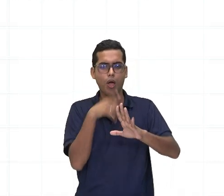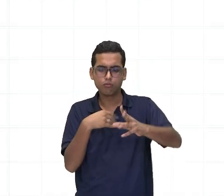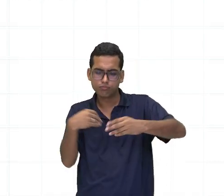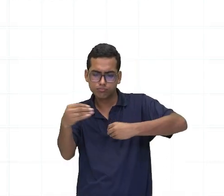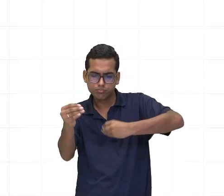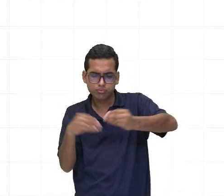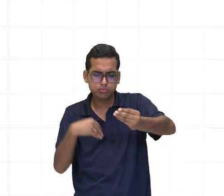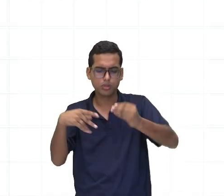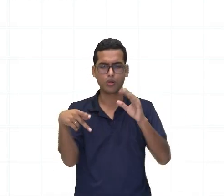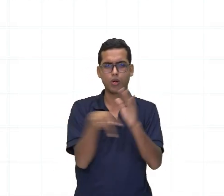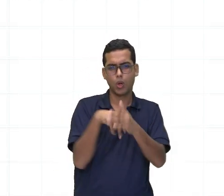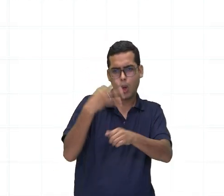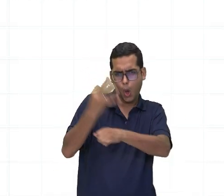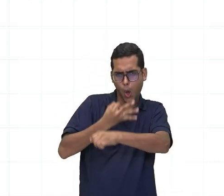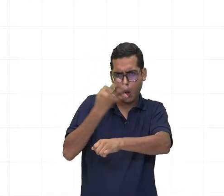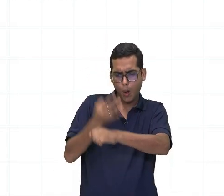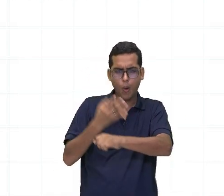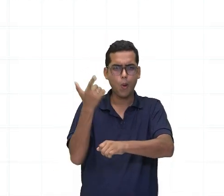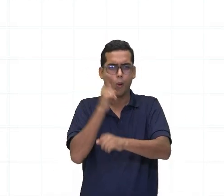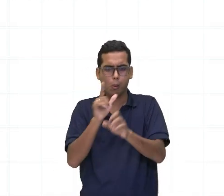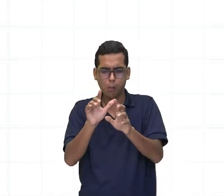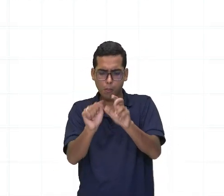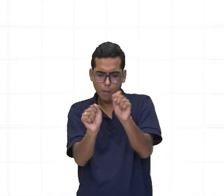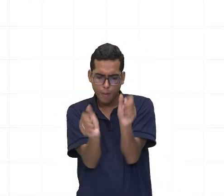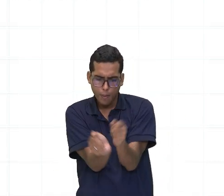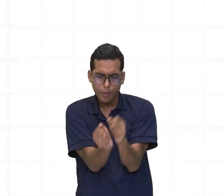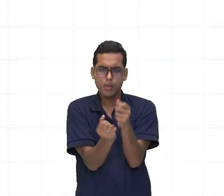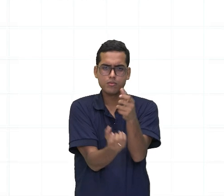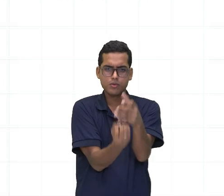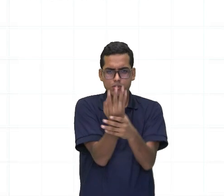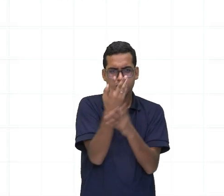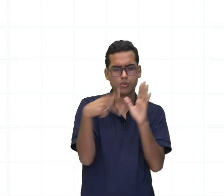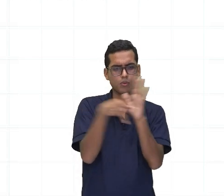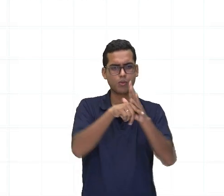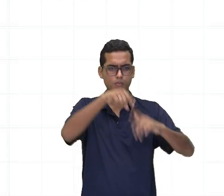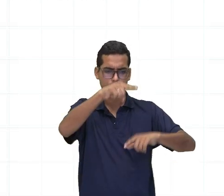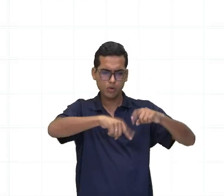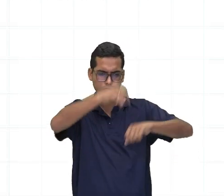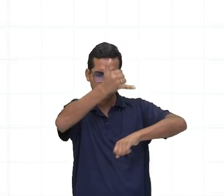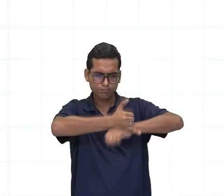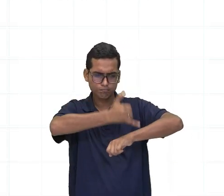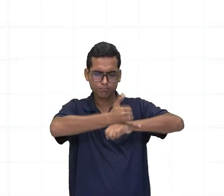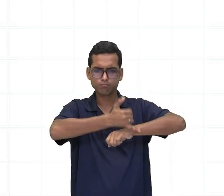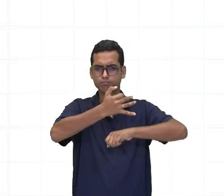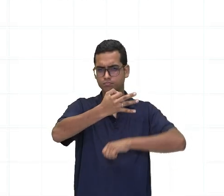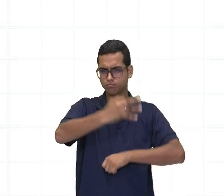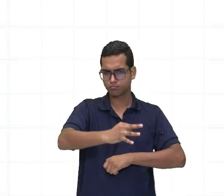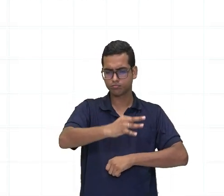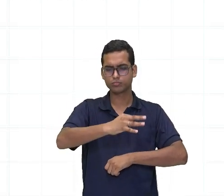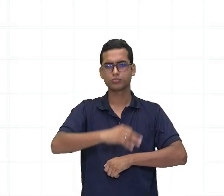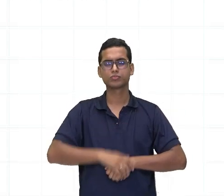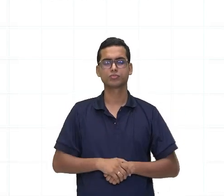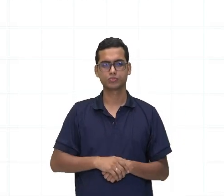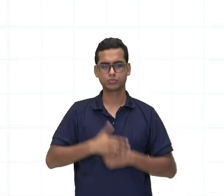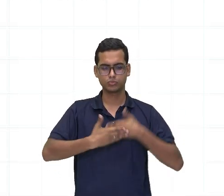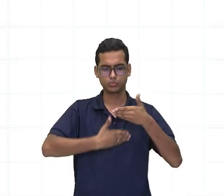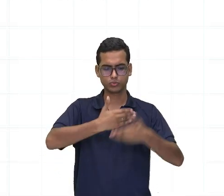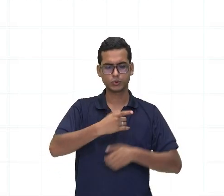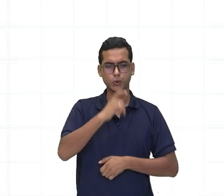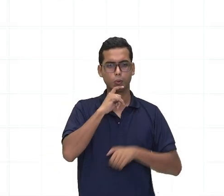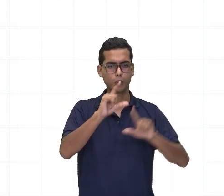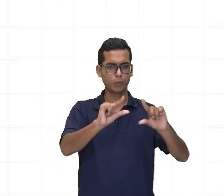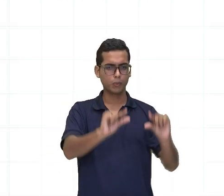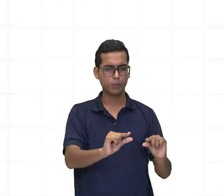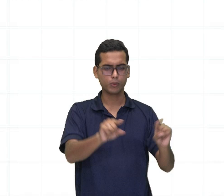uma resistência, certo? E, posteriormente, fazendo o resfriamento. Por